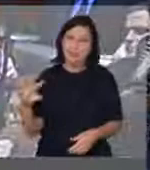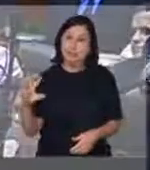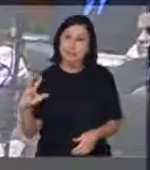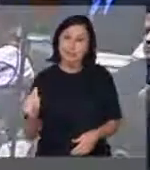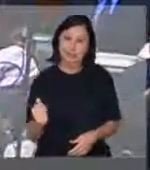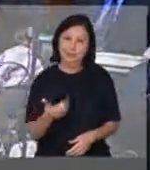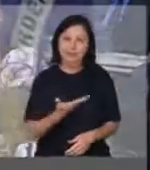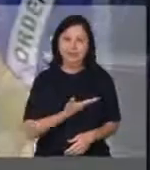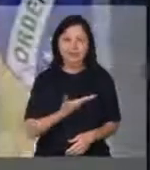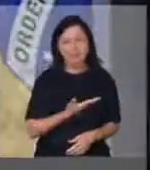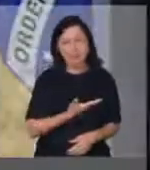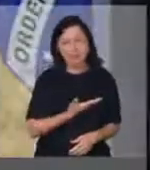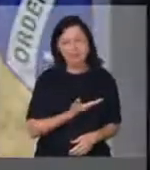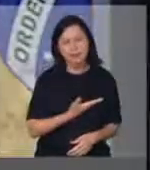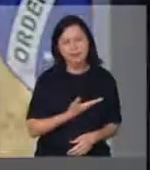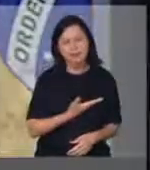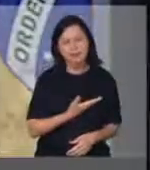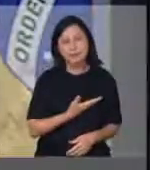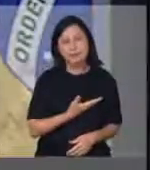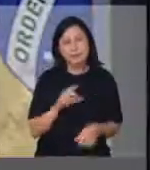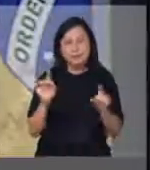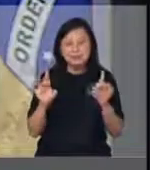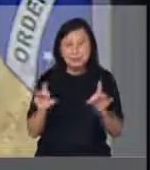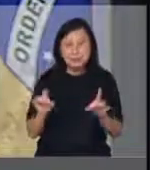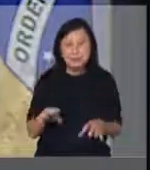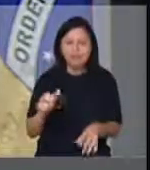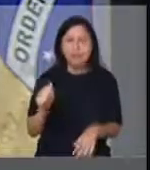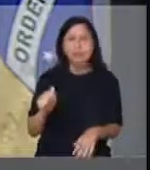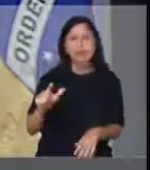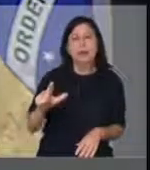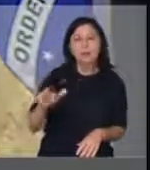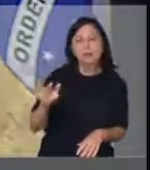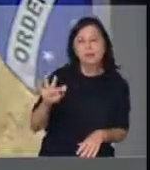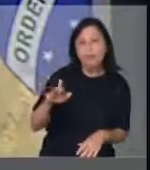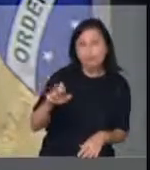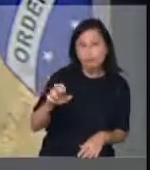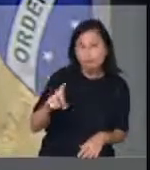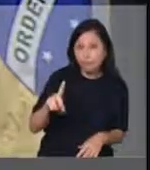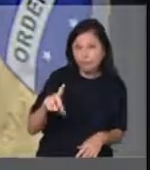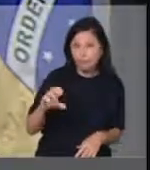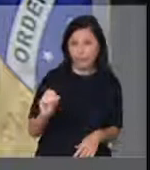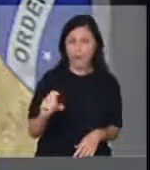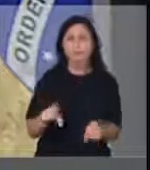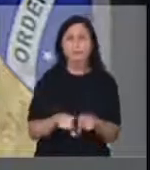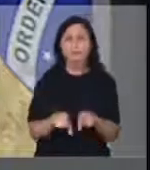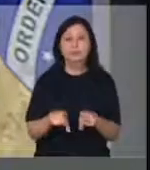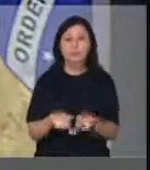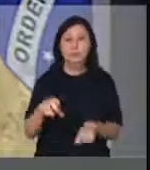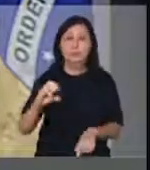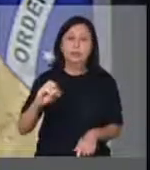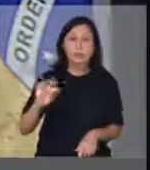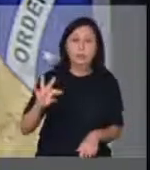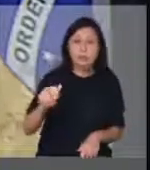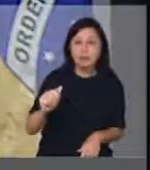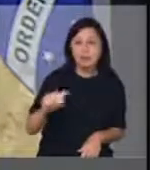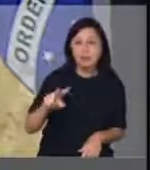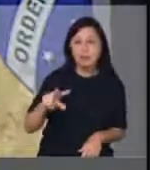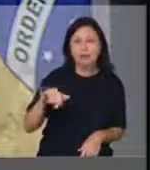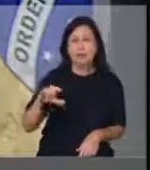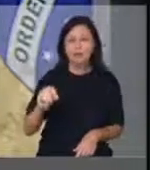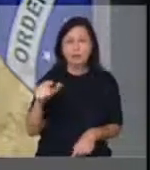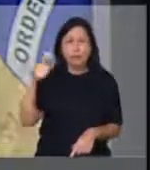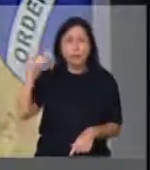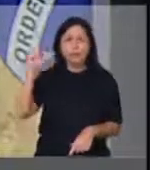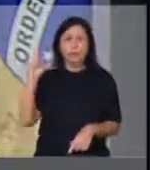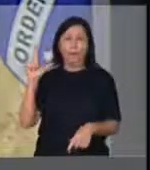a alfredo sales a optar otávio que ontem teve o prazer de conversar com o tav que ele inclusive depois mandou um